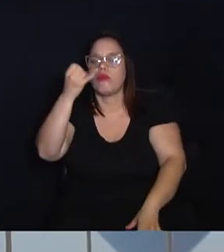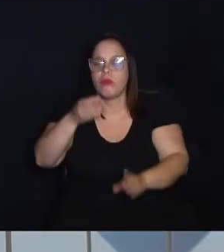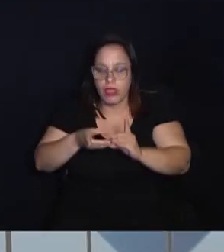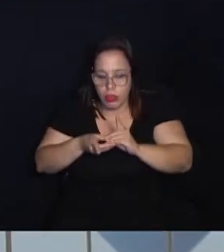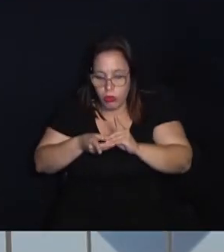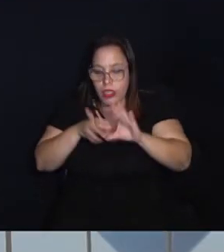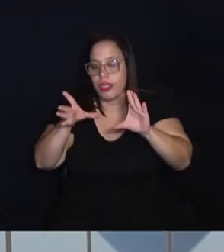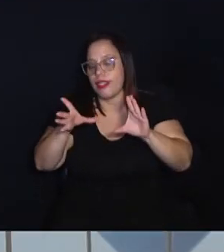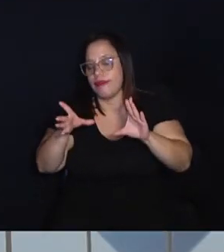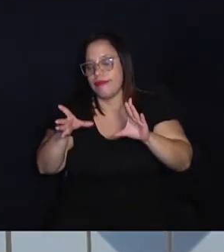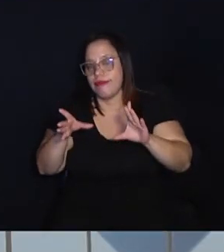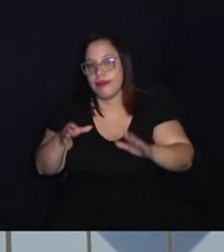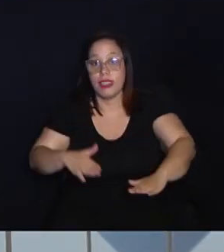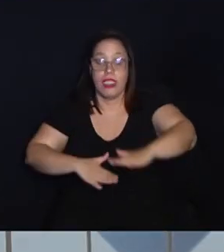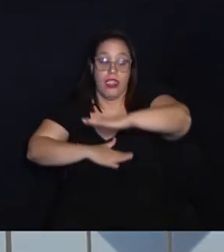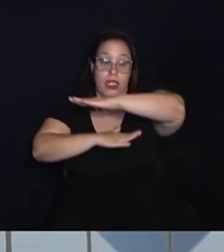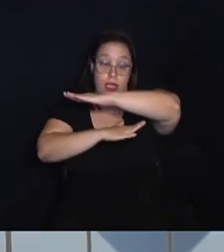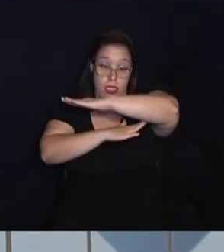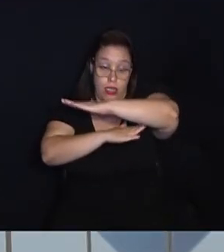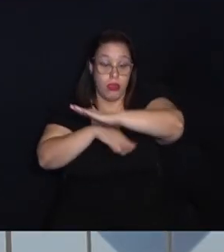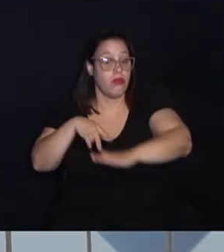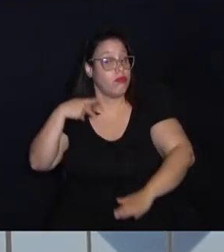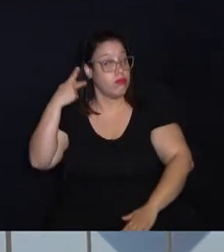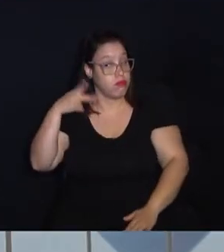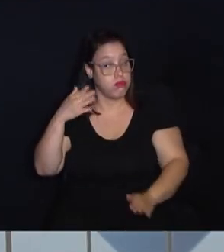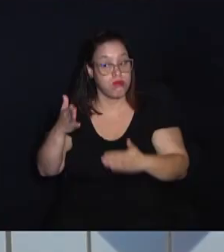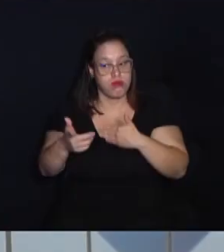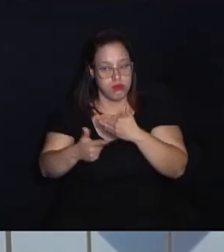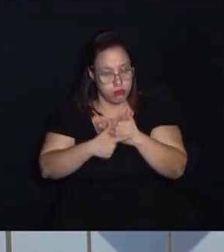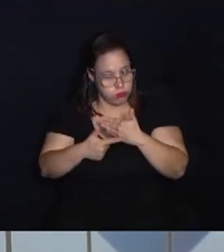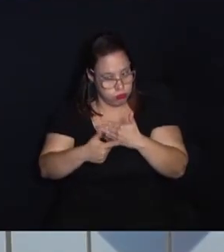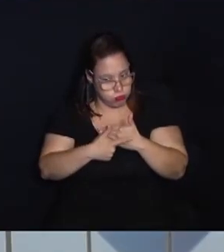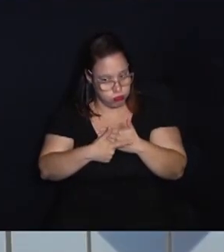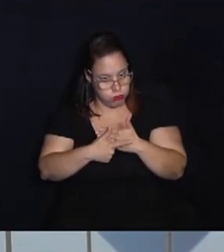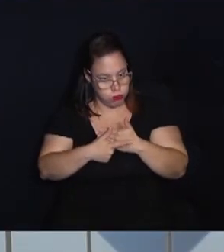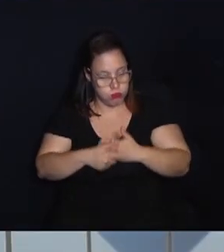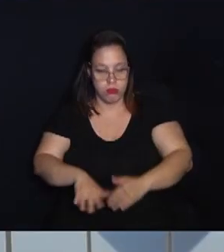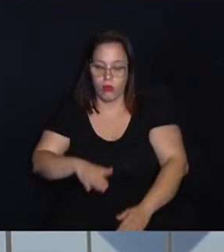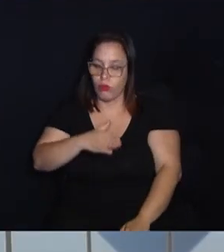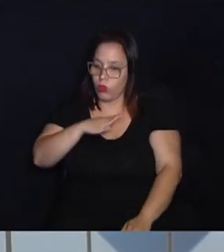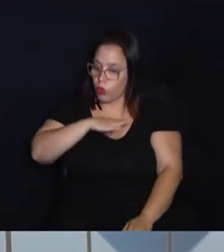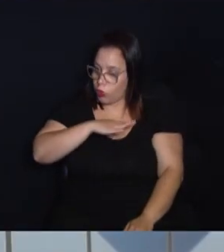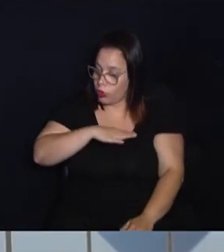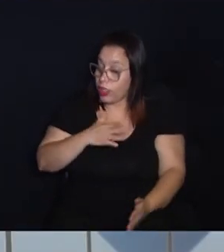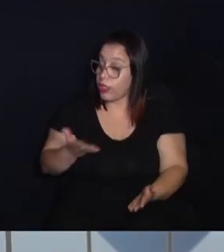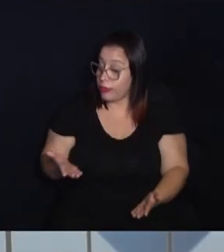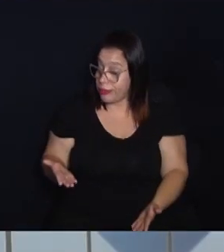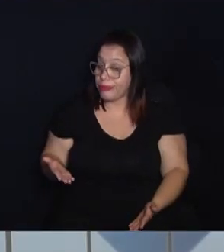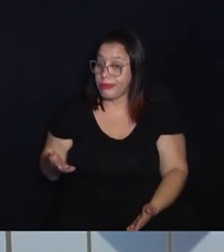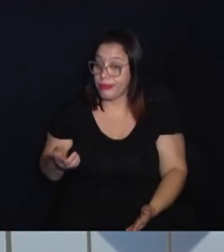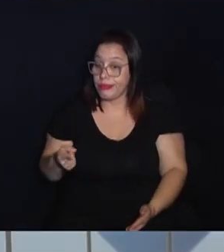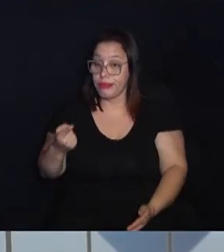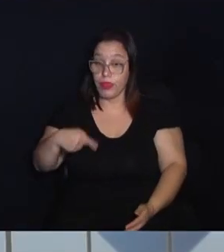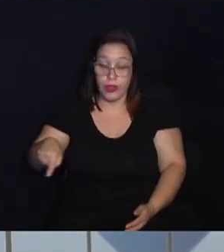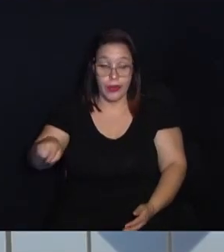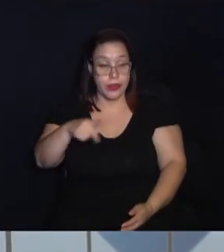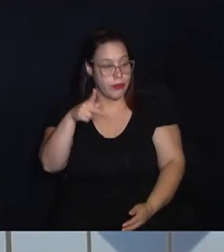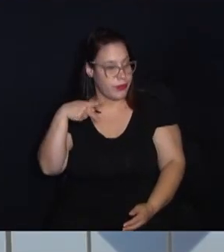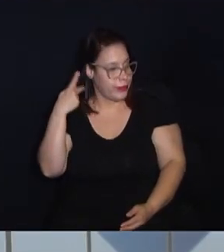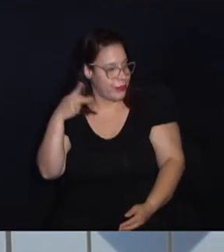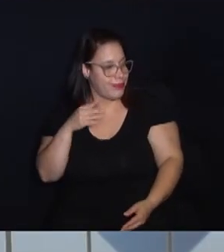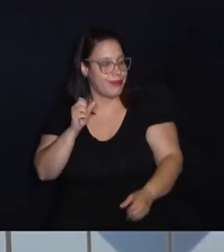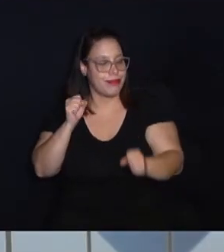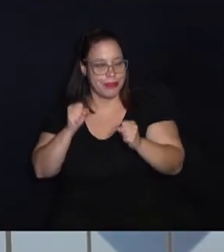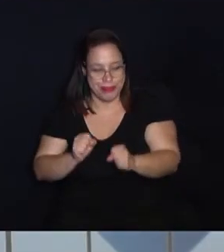democracia, que a Câmara de Vereadores cumpre um papel fundamental no governo do município e que os vereadores podem sim ajudar